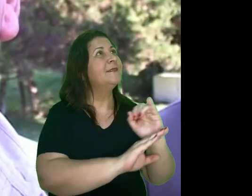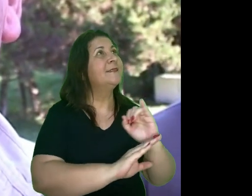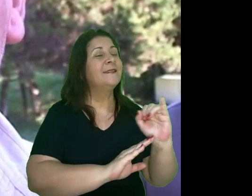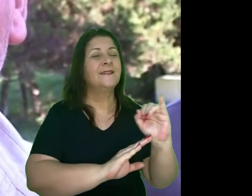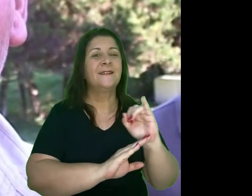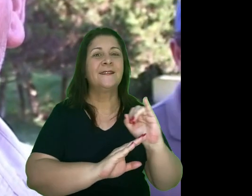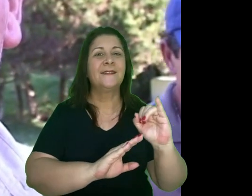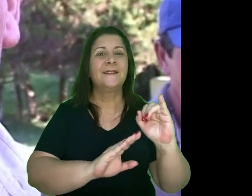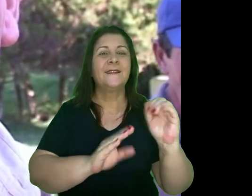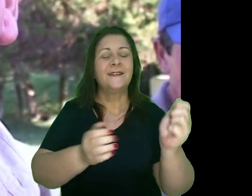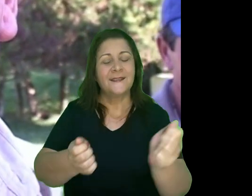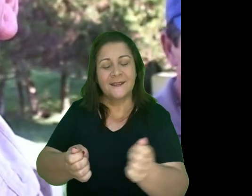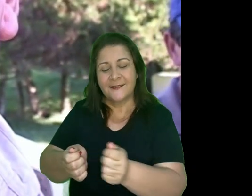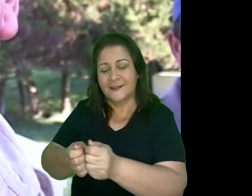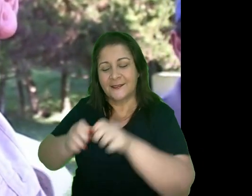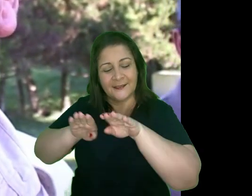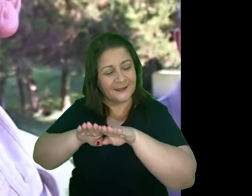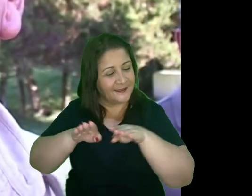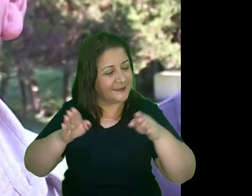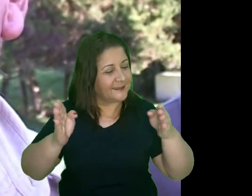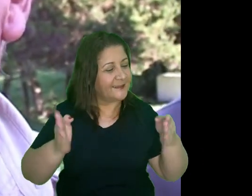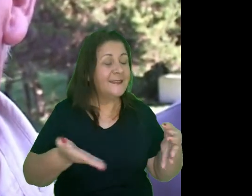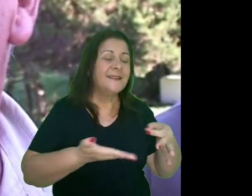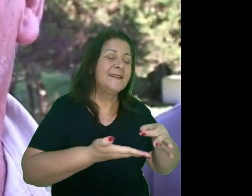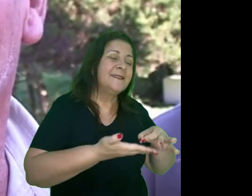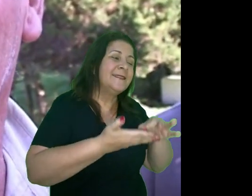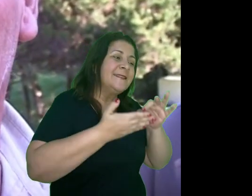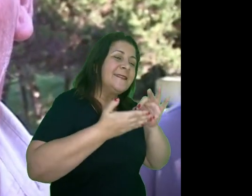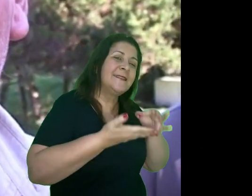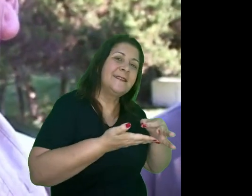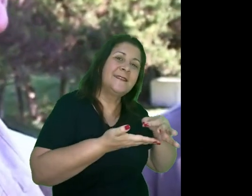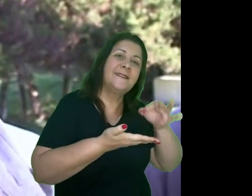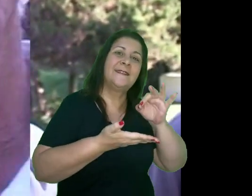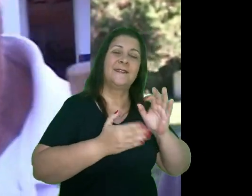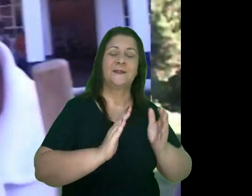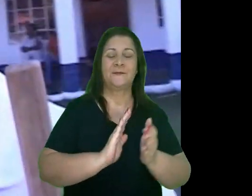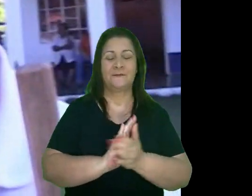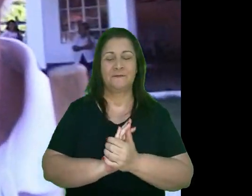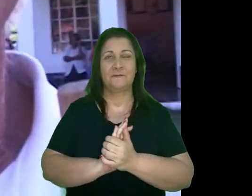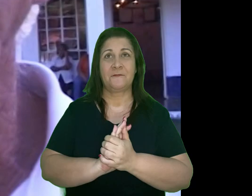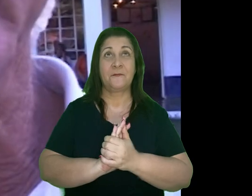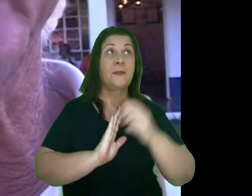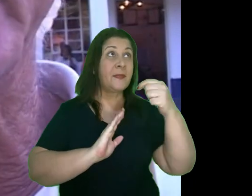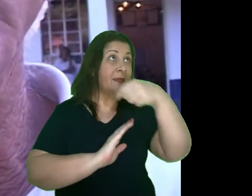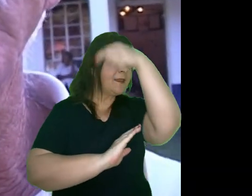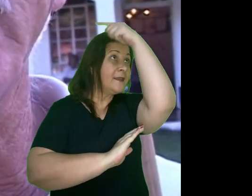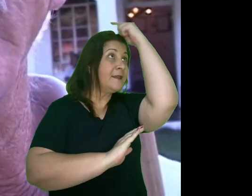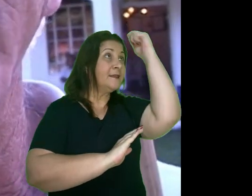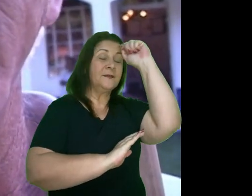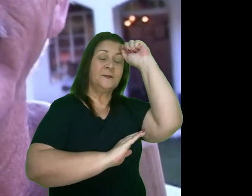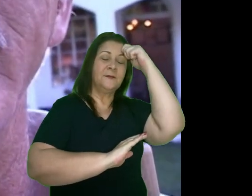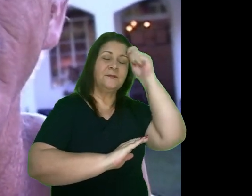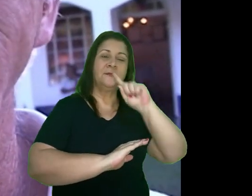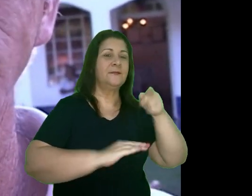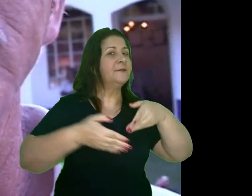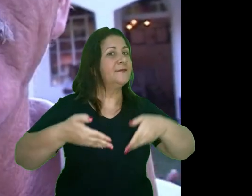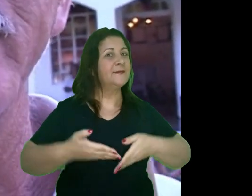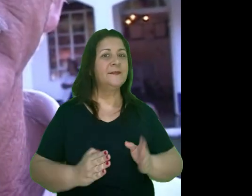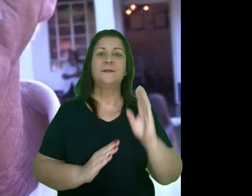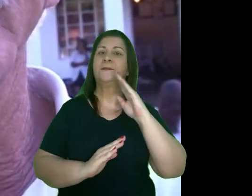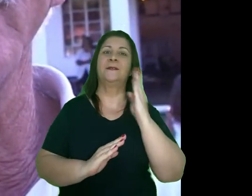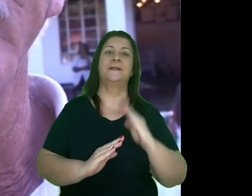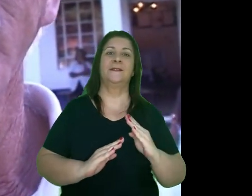irmandade pra tomar café na mesa. Glorioso São Benedito não nasceu aqui